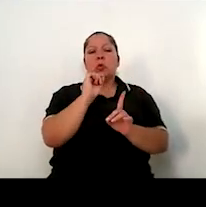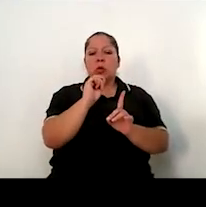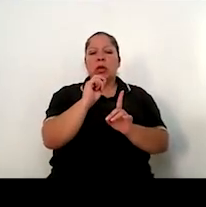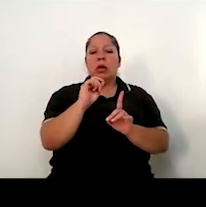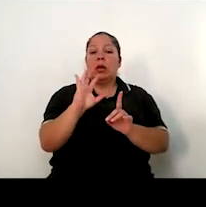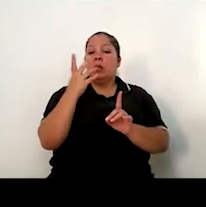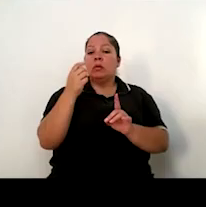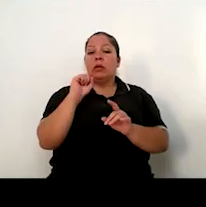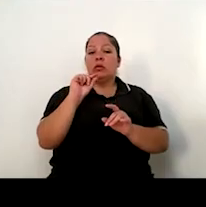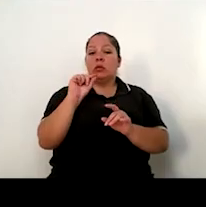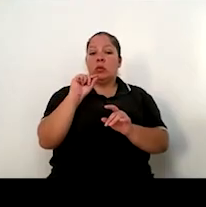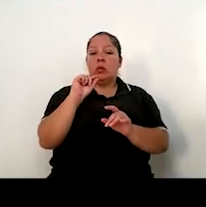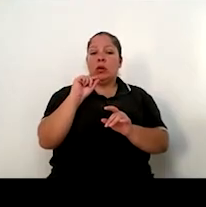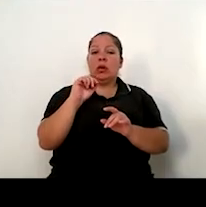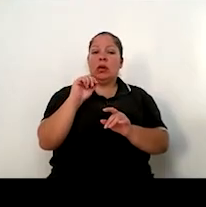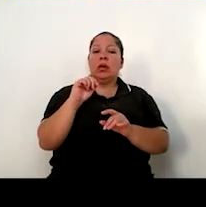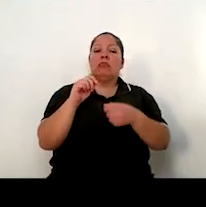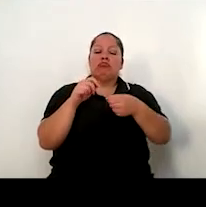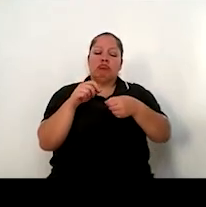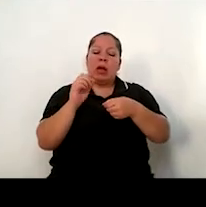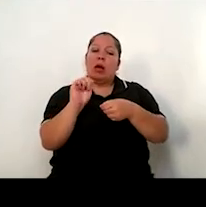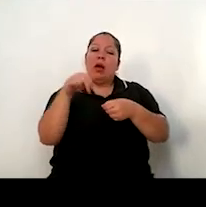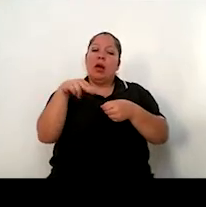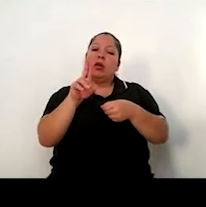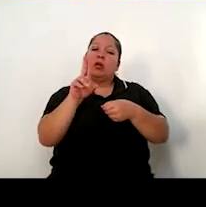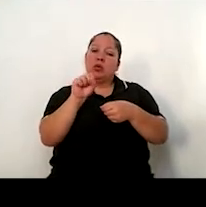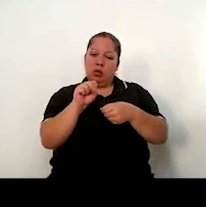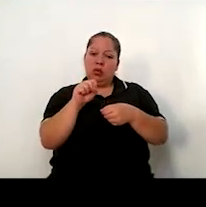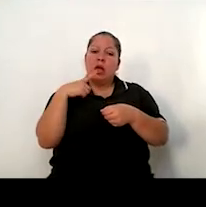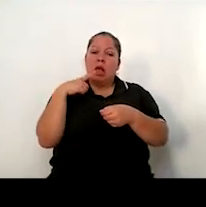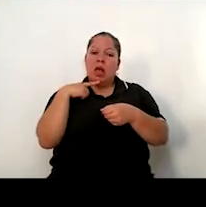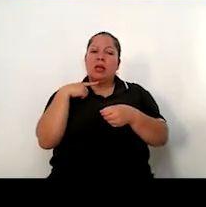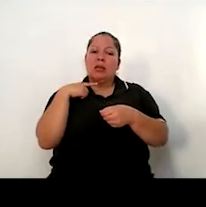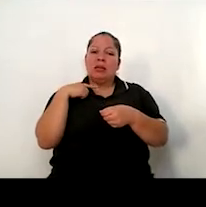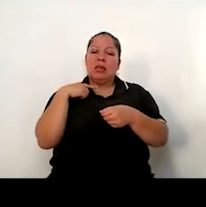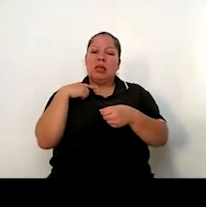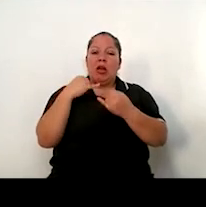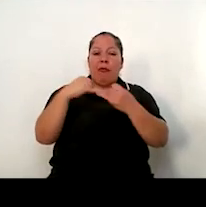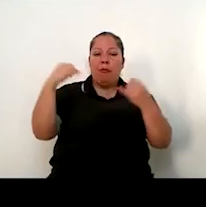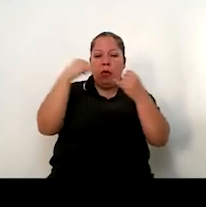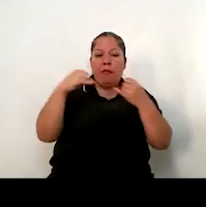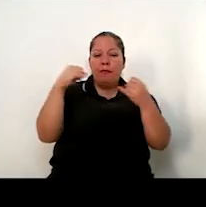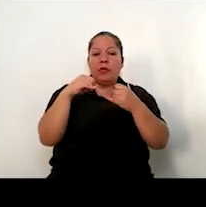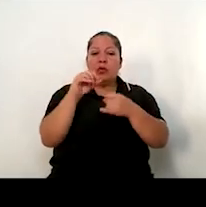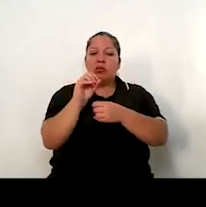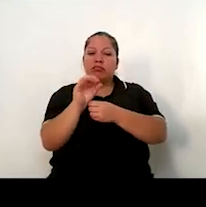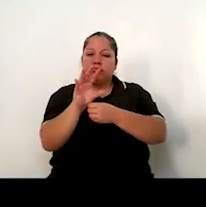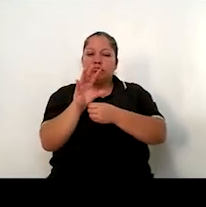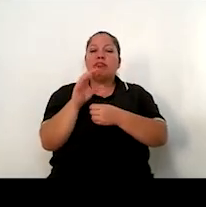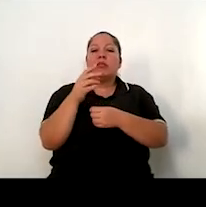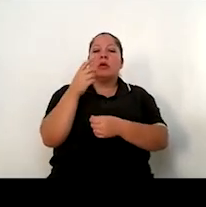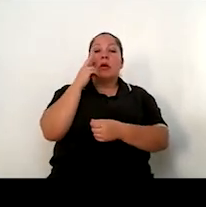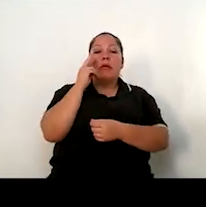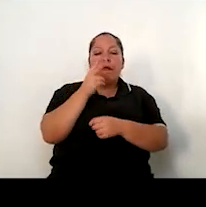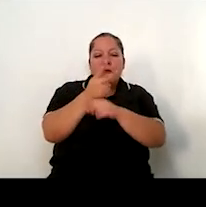vai subir pelo colo sigmoide, isso aqui pelo colo descendente, que é o colo esquerdo, colo transverso, colo